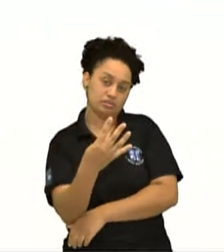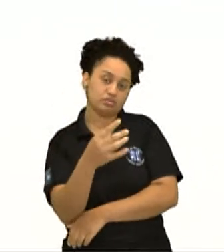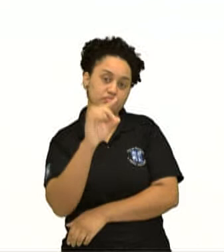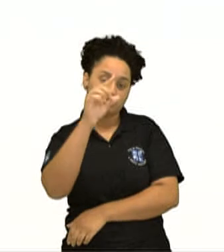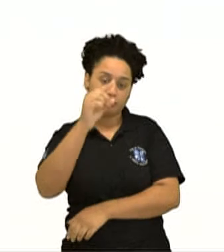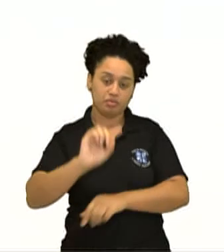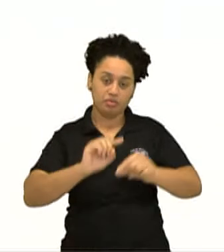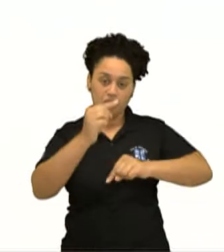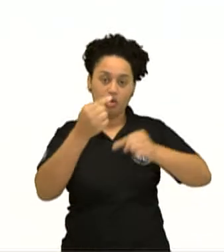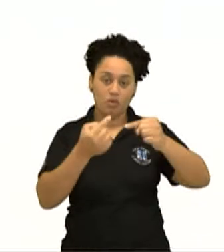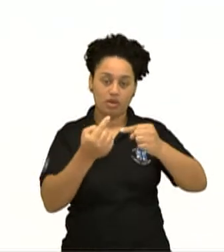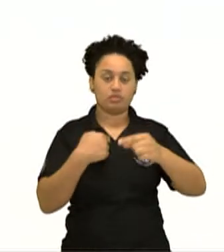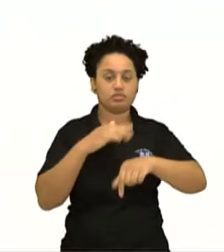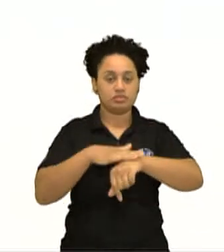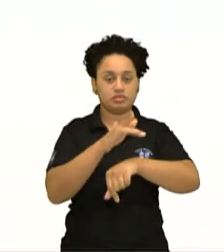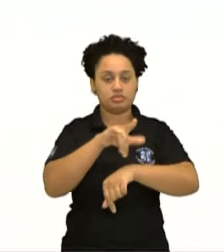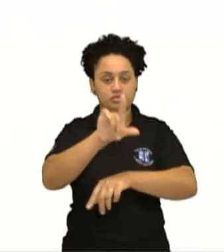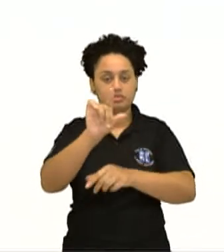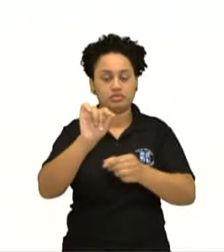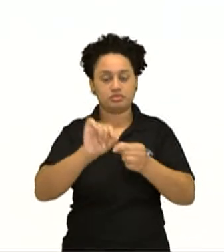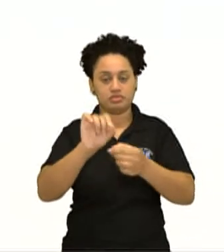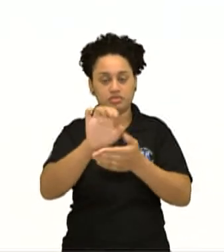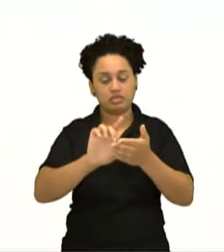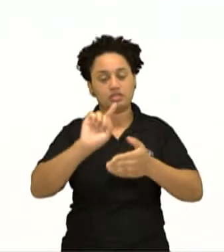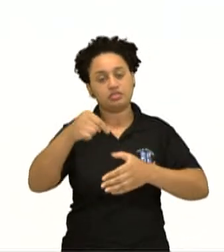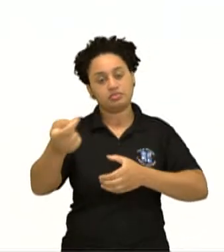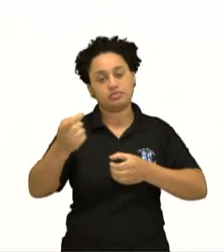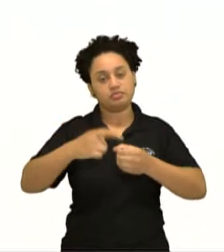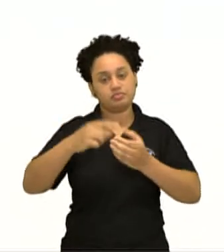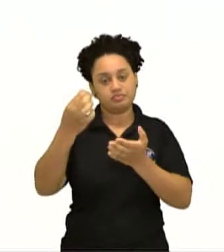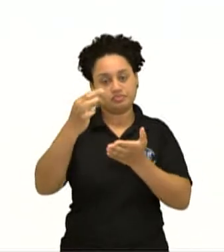Um tempinho para você fazer isso e já voltamos para corrigir.